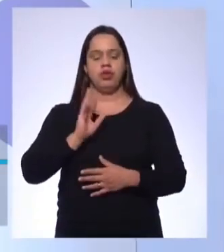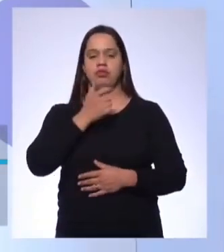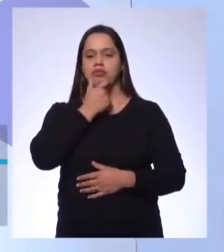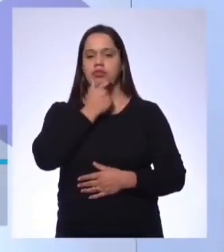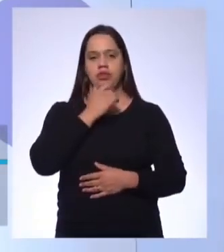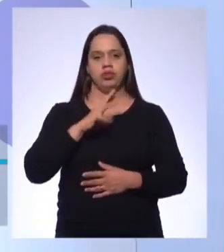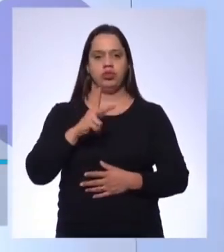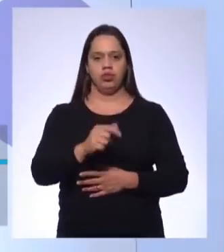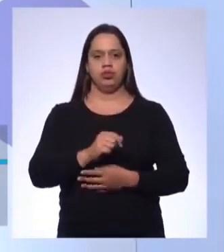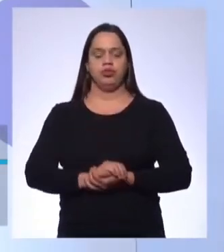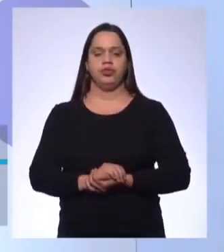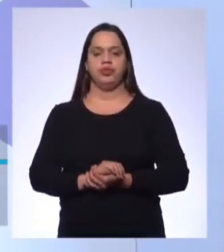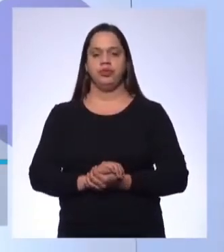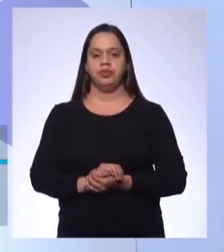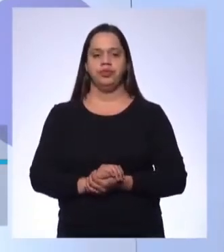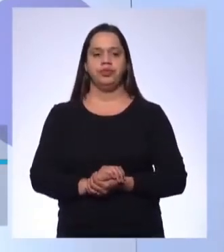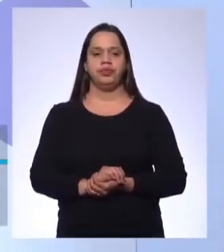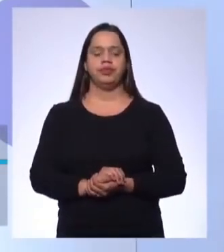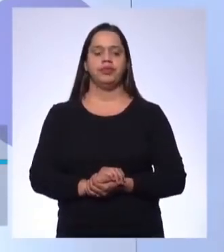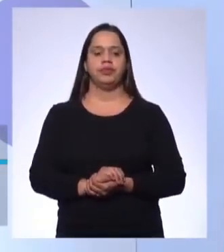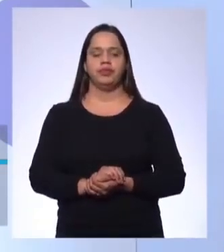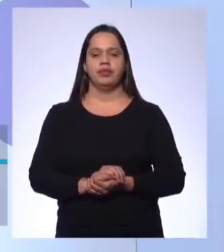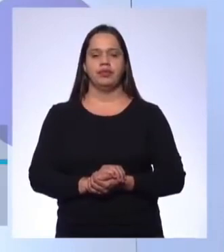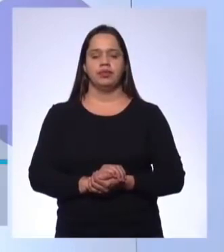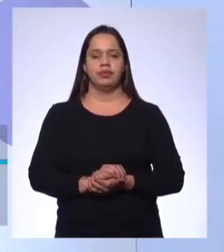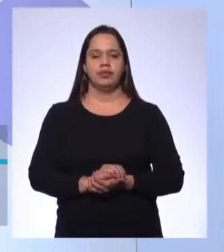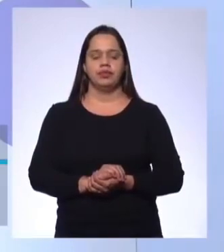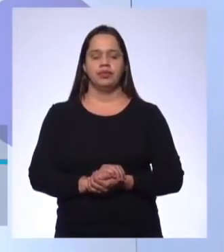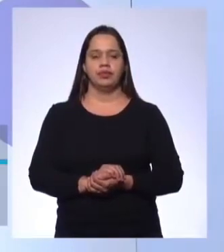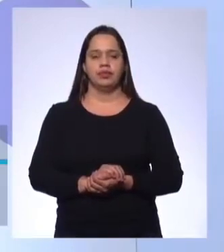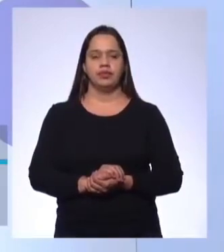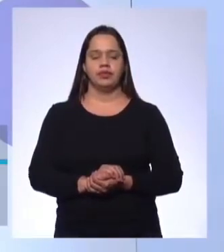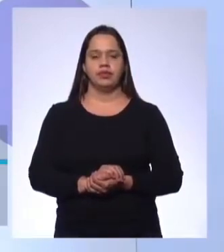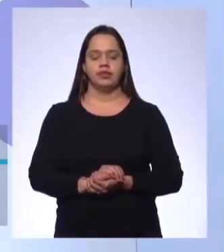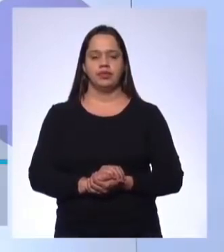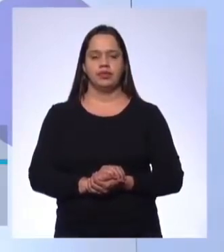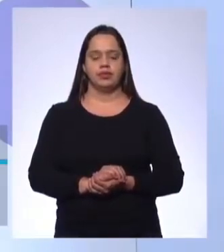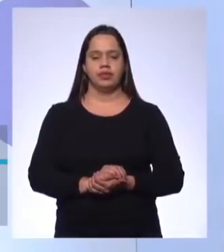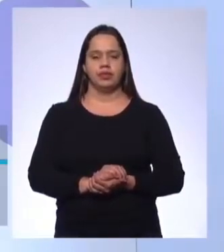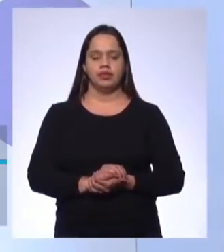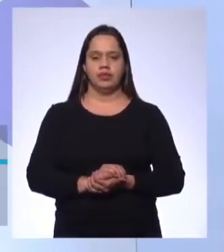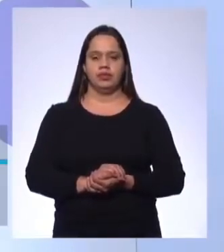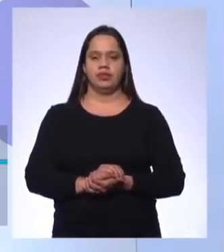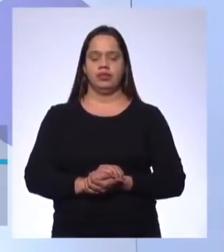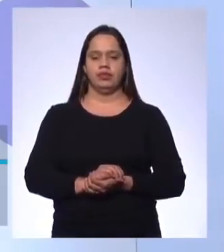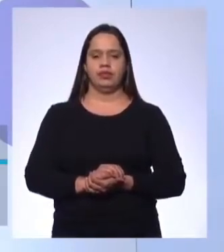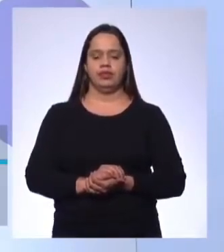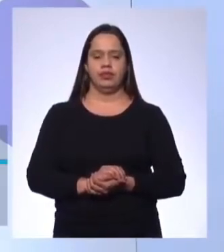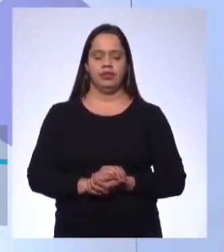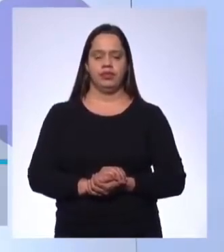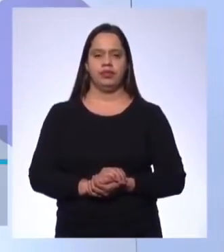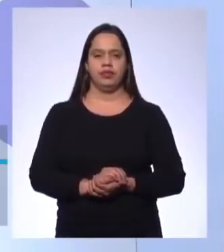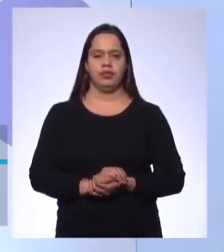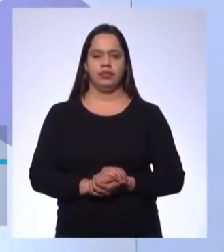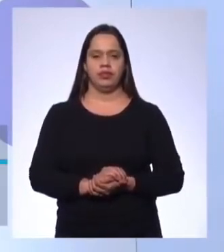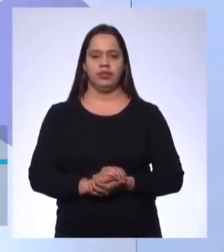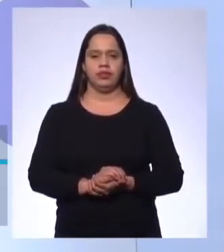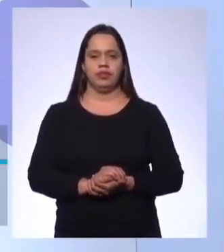Pakistan, exact, estimated, terrible. A Giovana colocou boss, cyclone, tropical, India. A